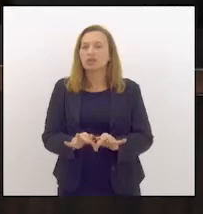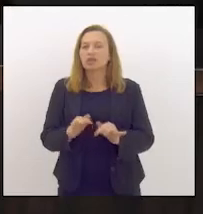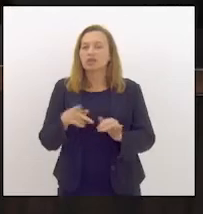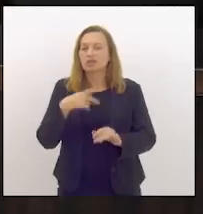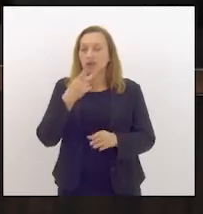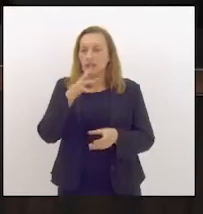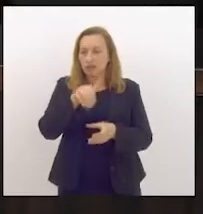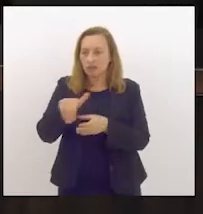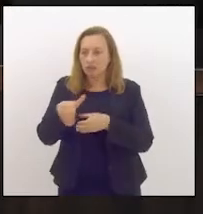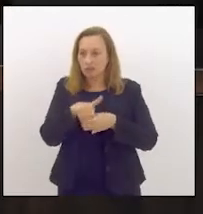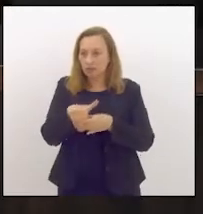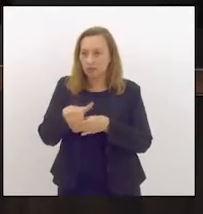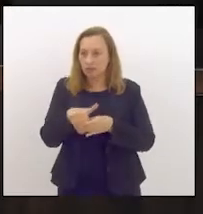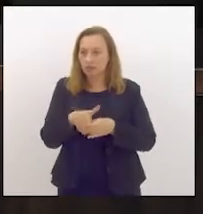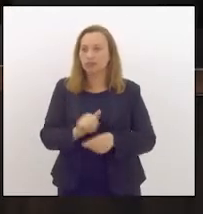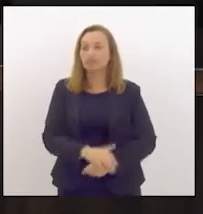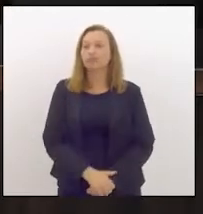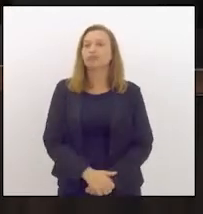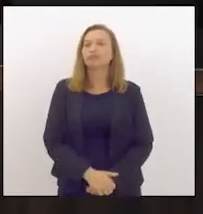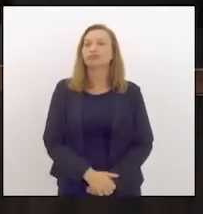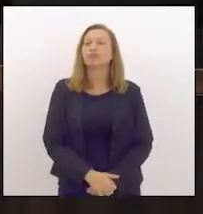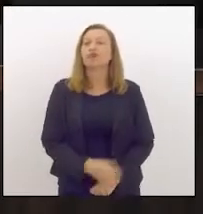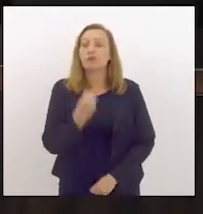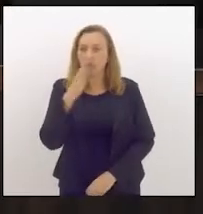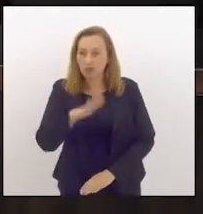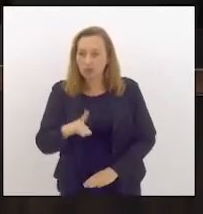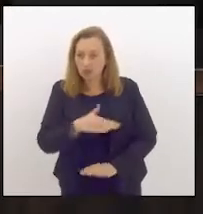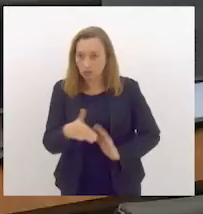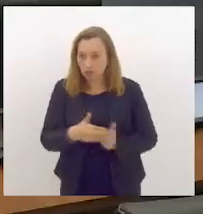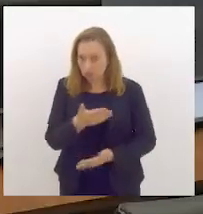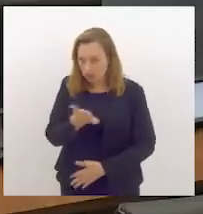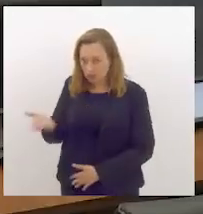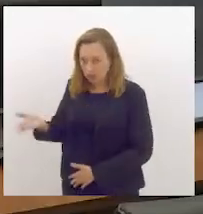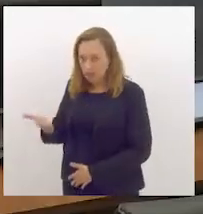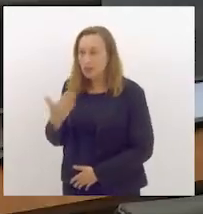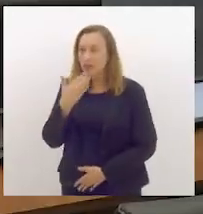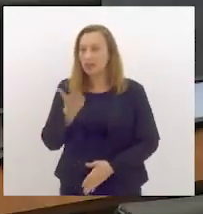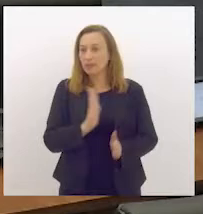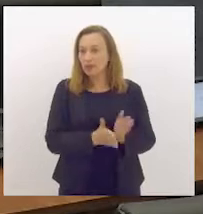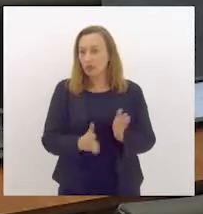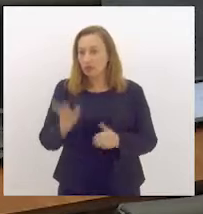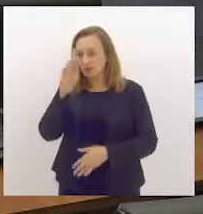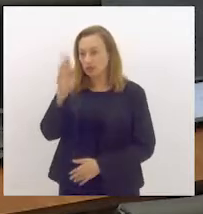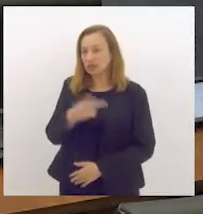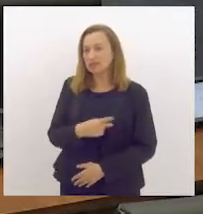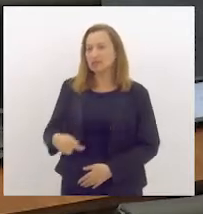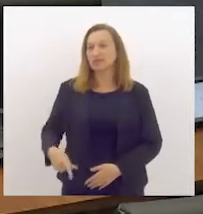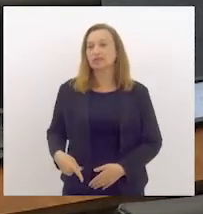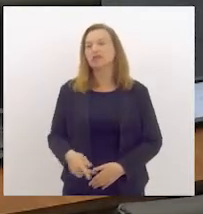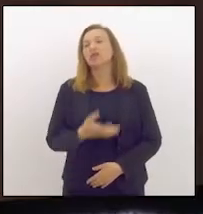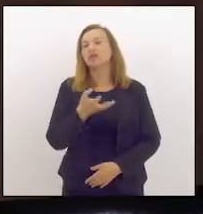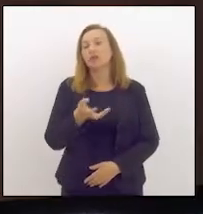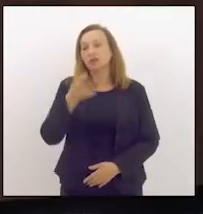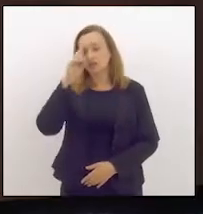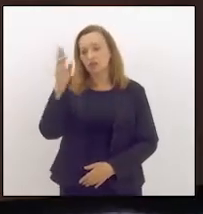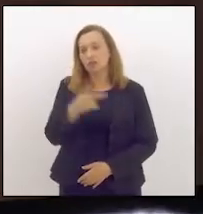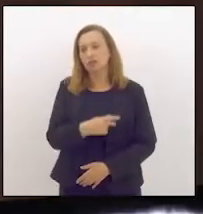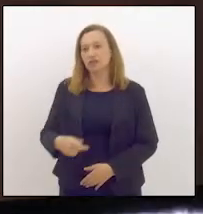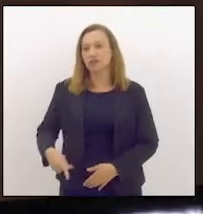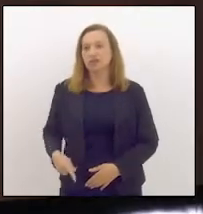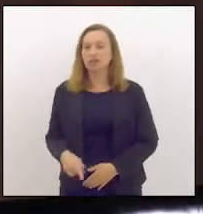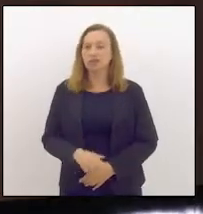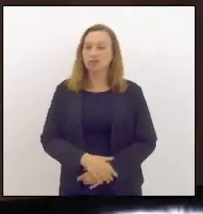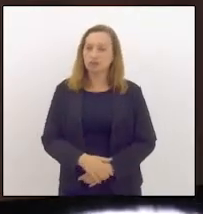declaração de votos e boa tarde a todas de Deus pela ordem Presidente eu queria que vossa